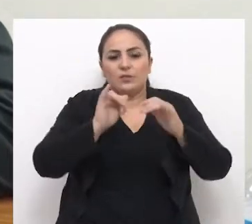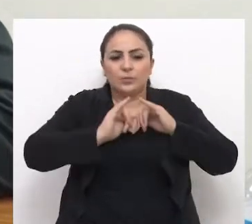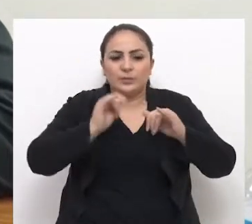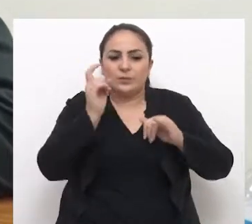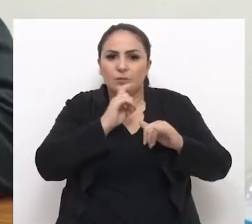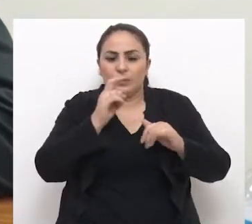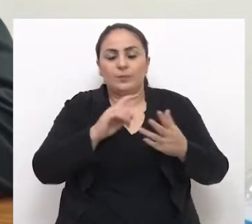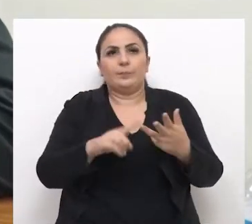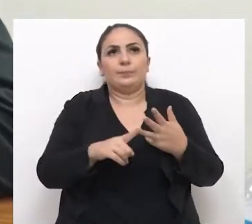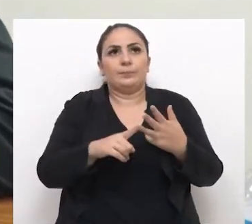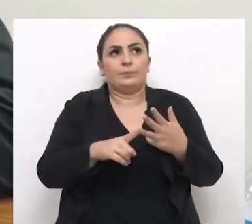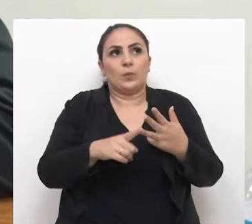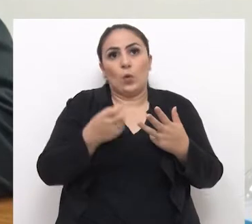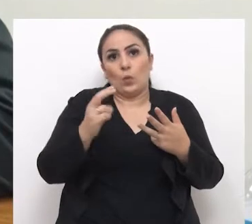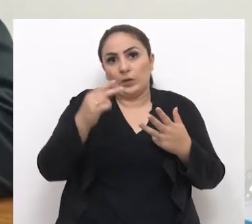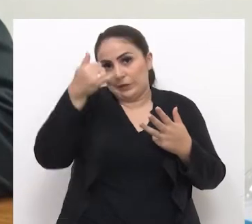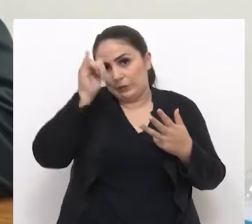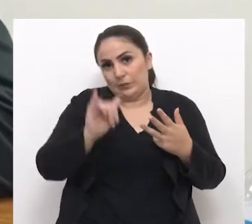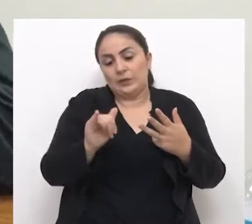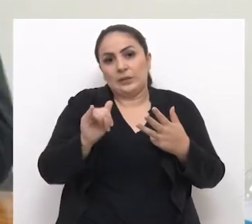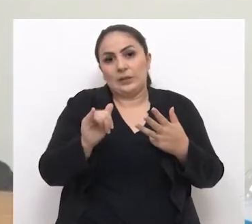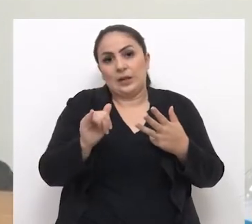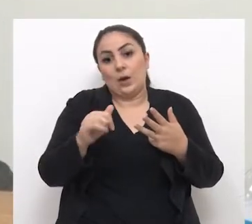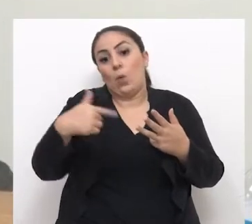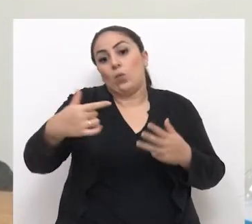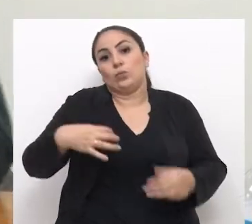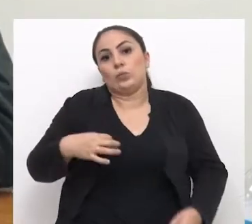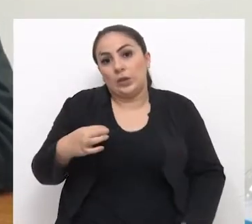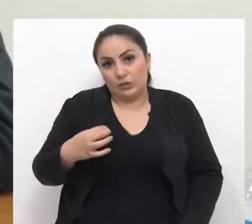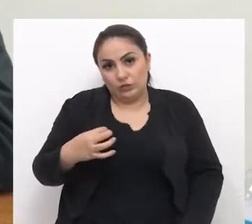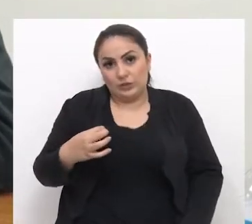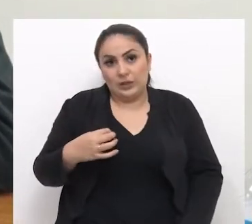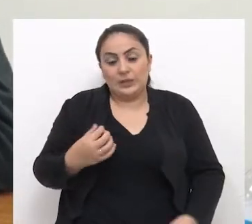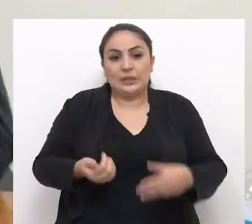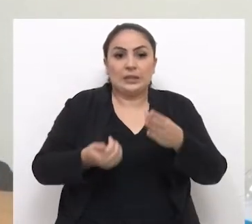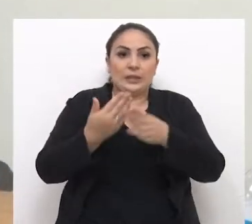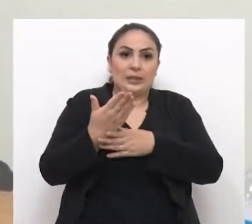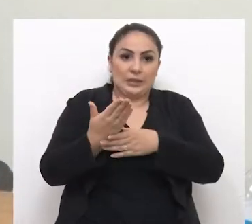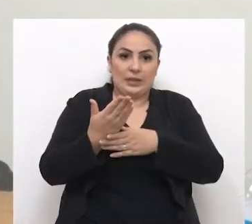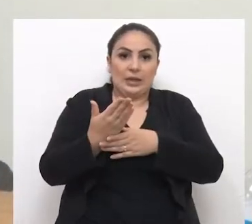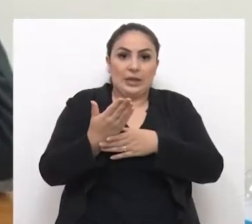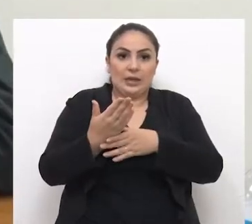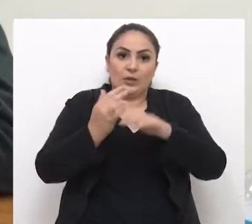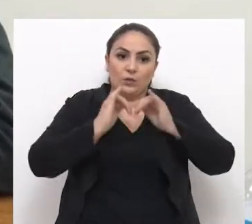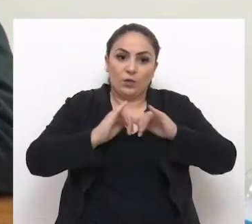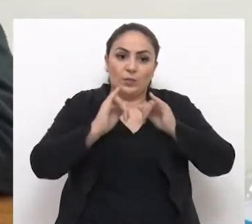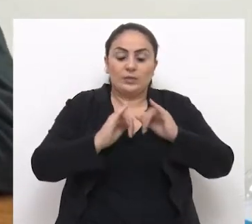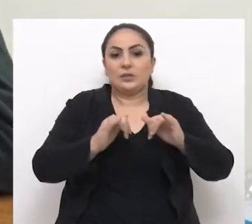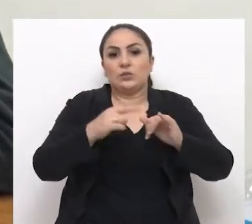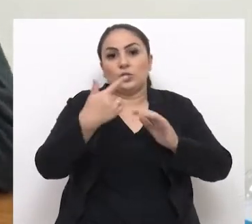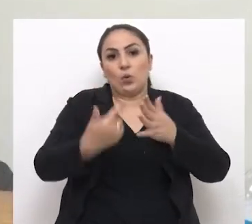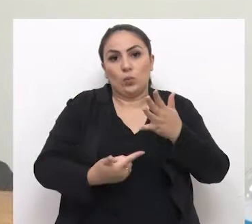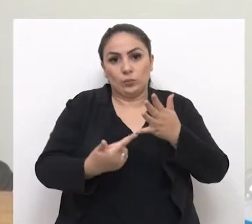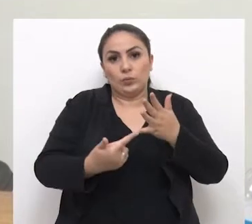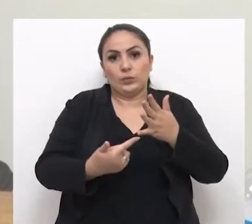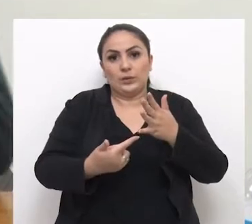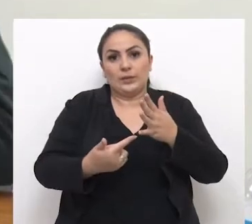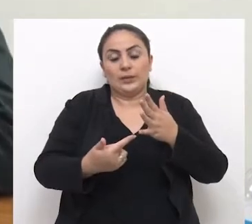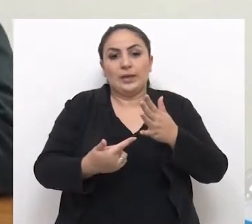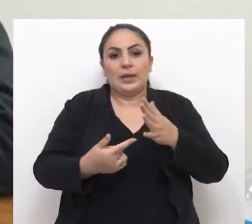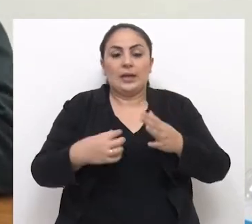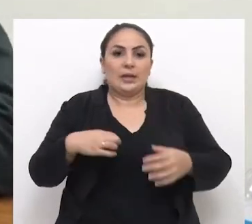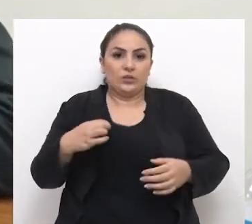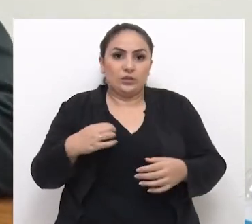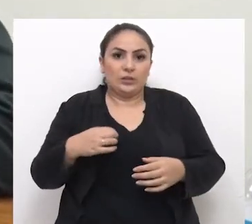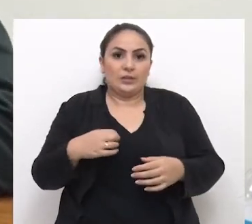chamadas fake news, evitar ofender o outro candidato, criar notícias sobre os outros candidatos